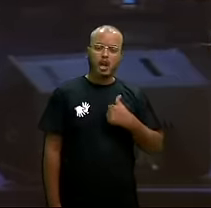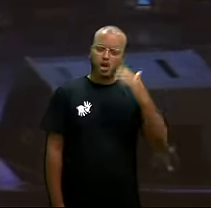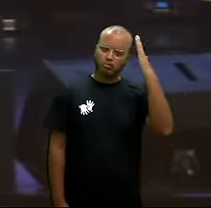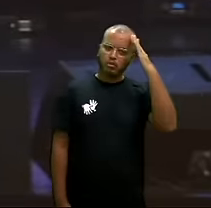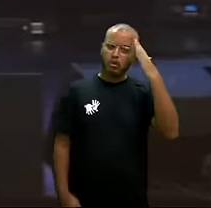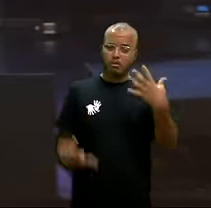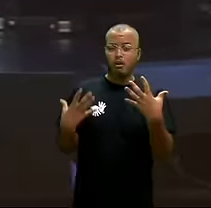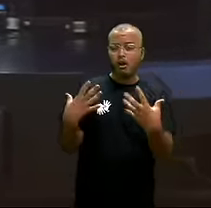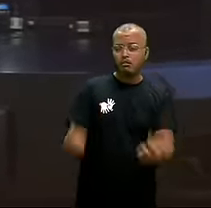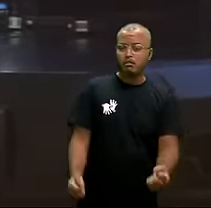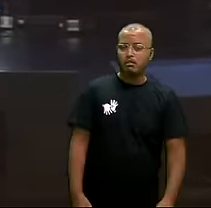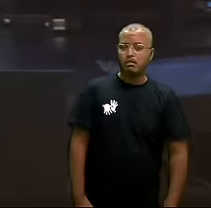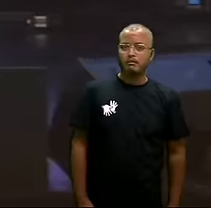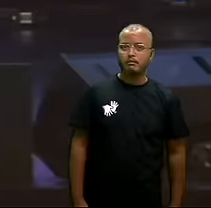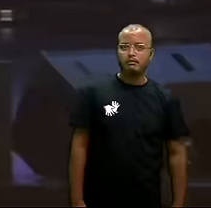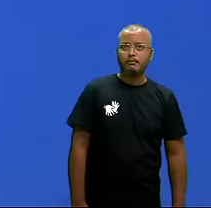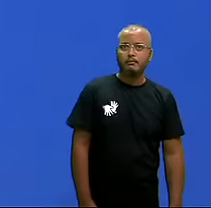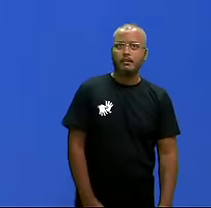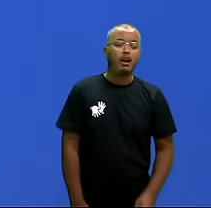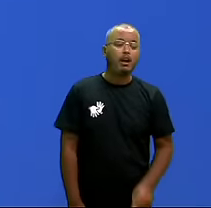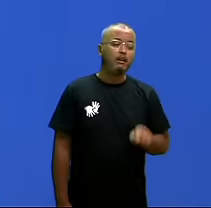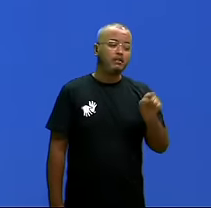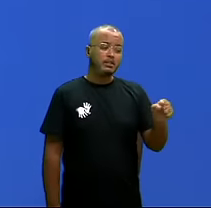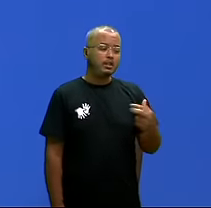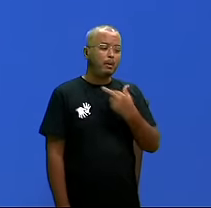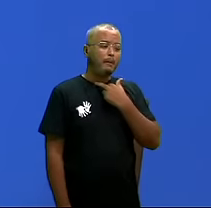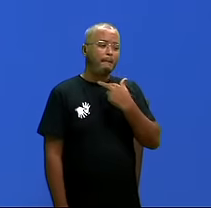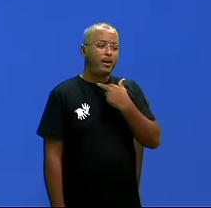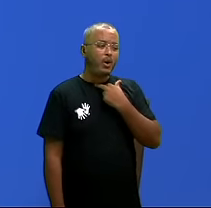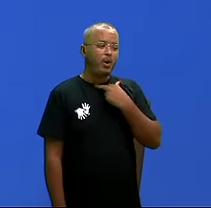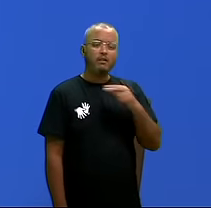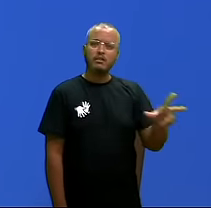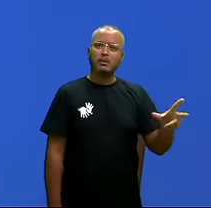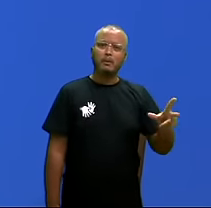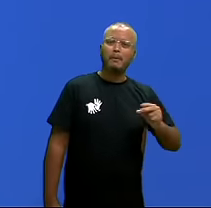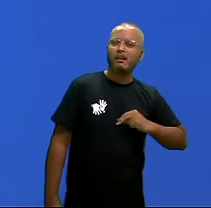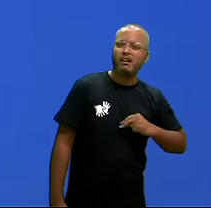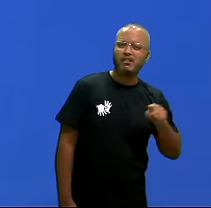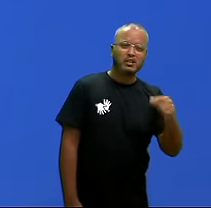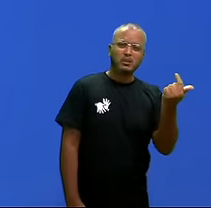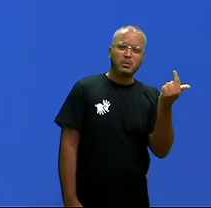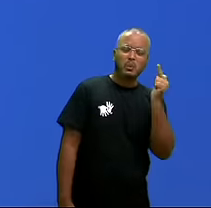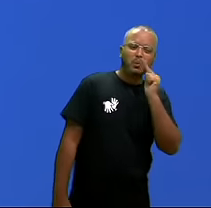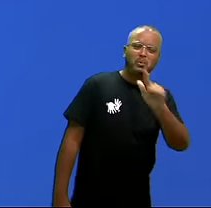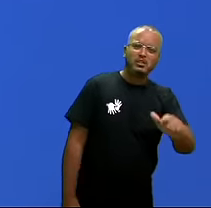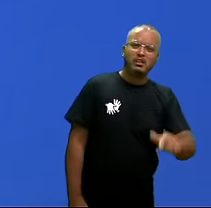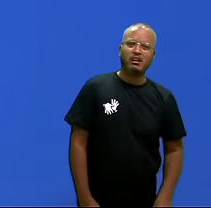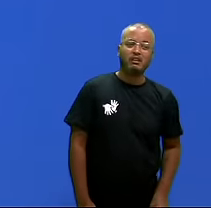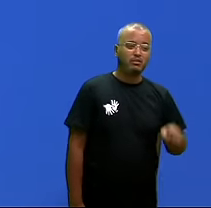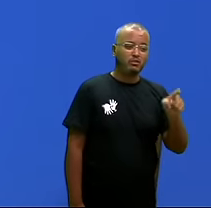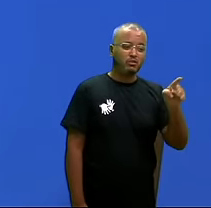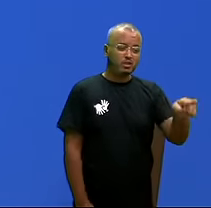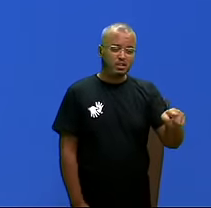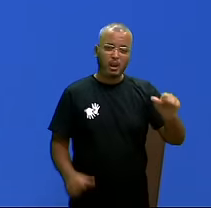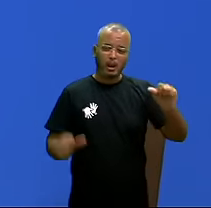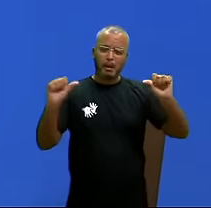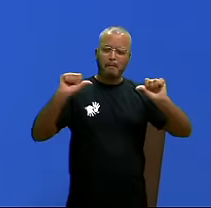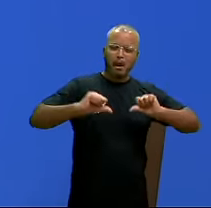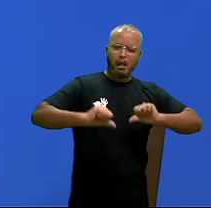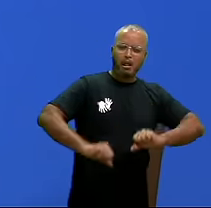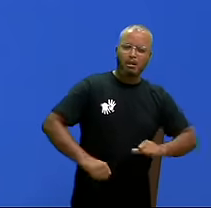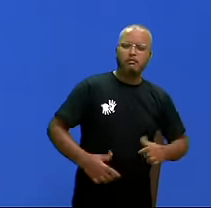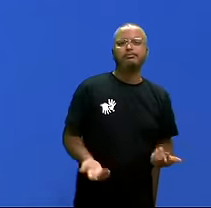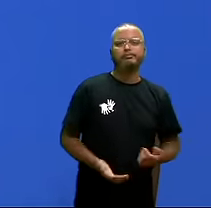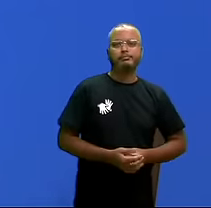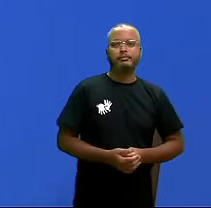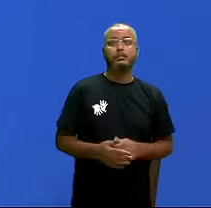foi. Sabe aqui, você não pode, você não merece, você não consegue, você não é ninguém. É aquela hora que você